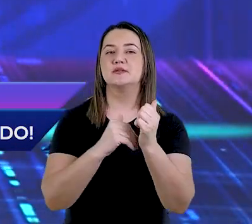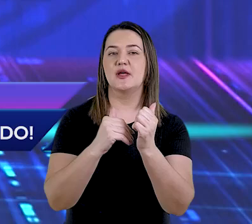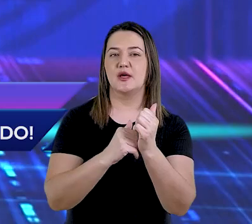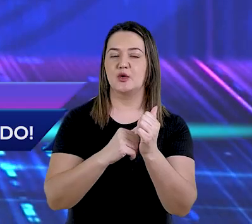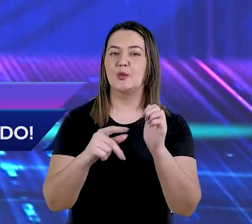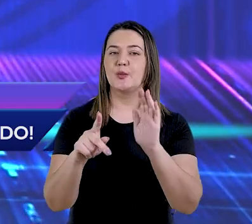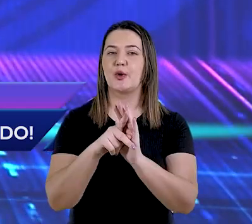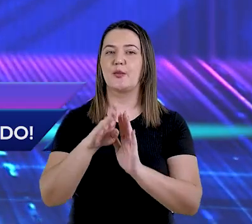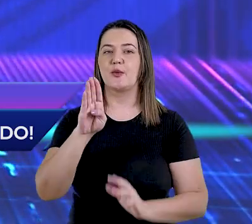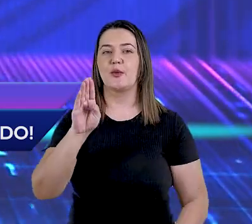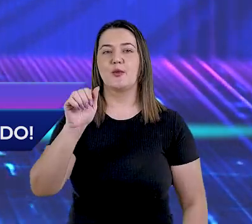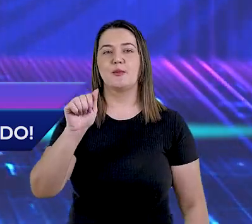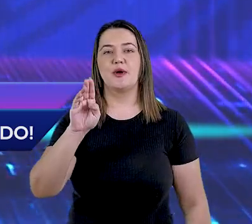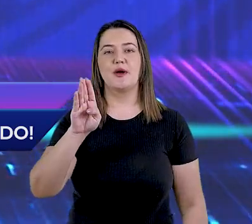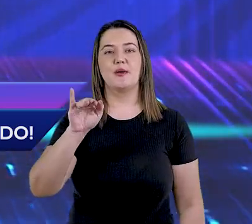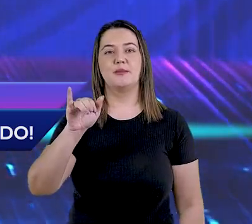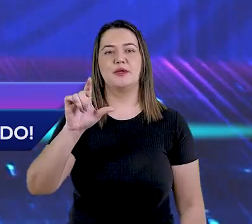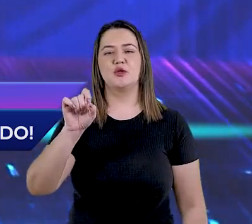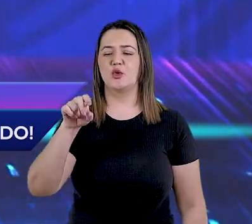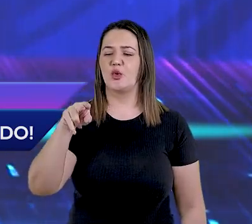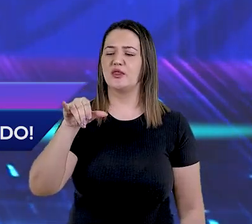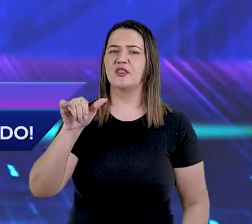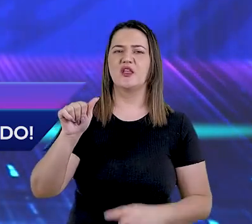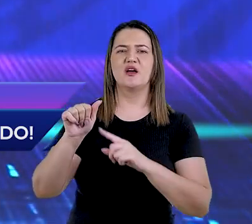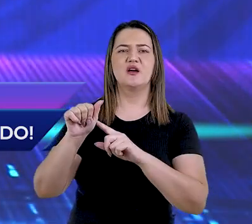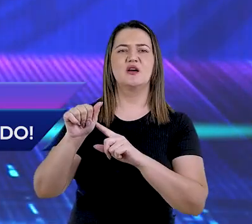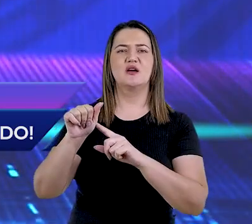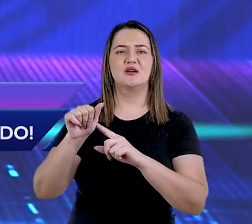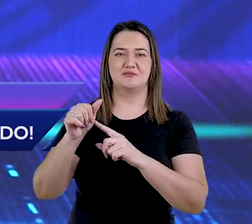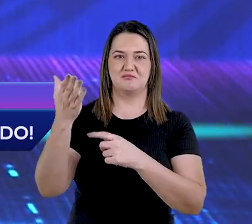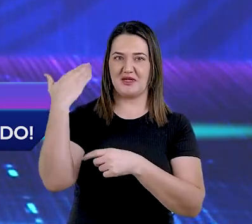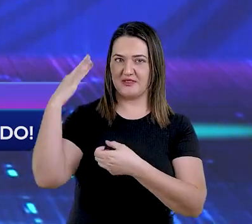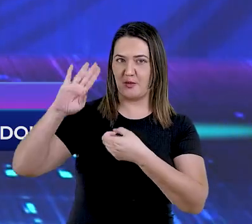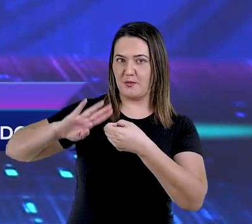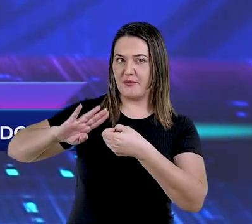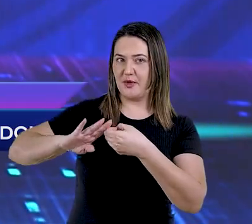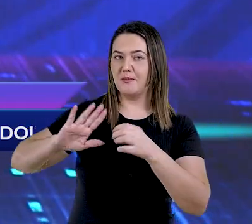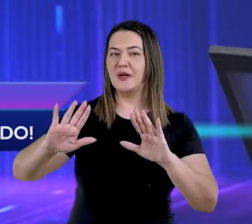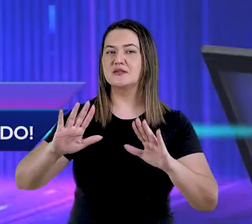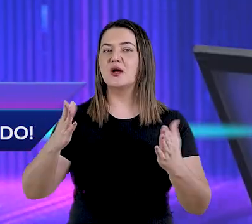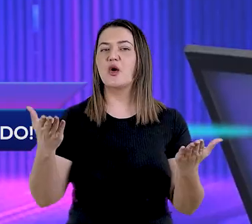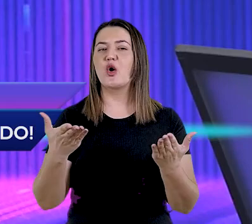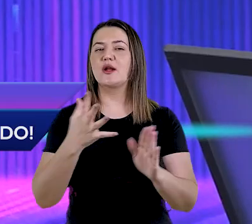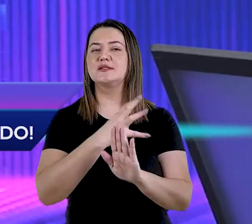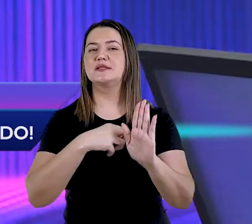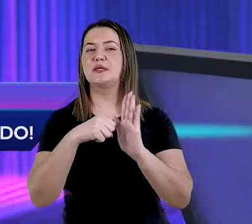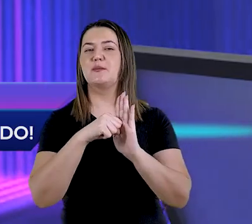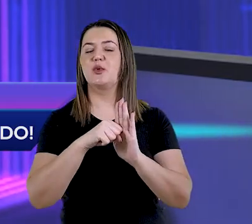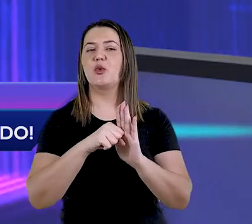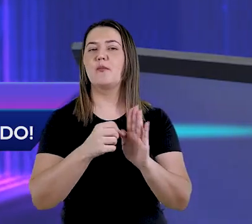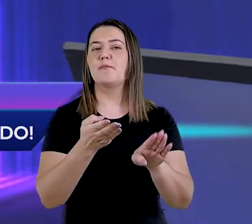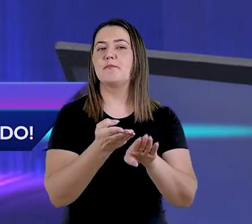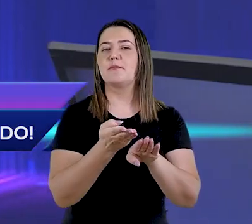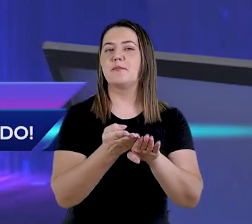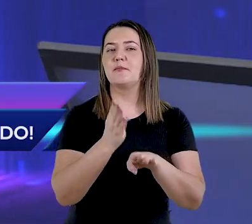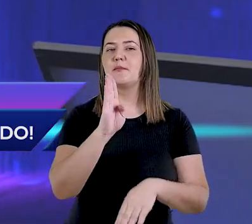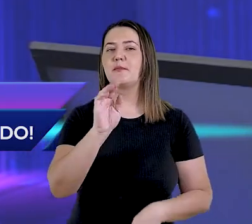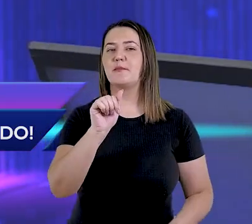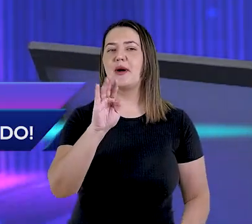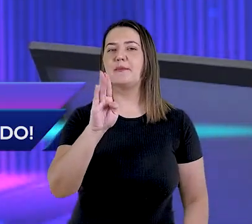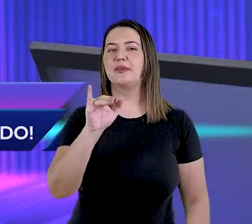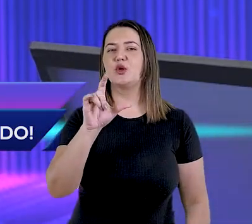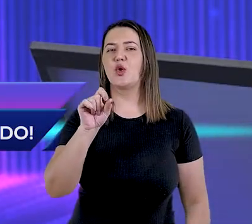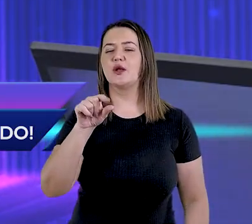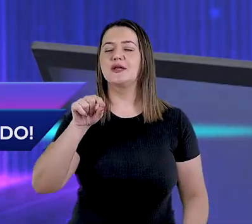de Babilônia. O que é isso? O que representa a Babilônia? Na Bíblia, há sempre um